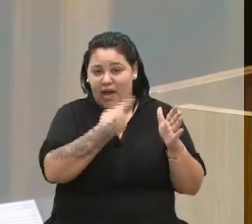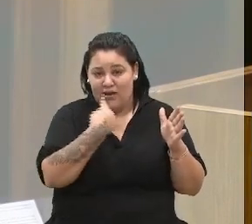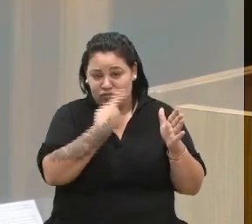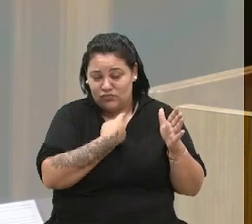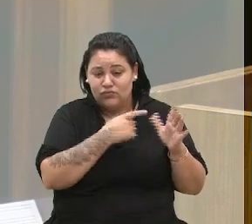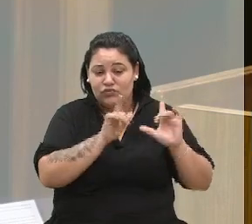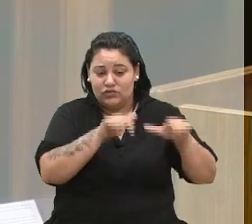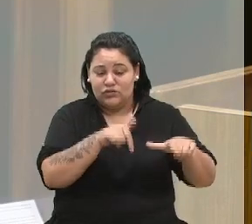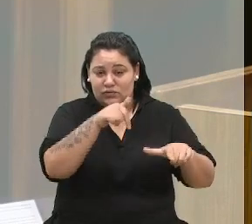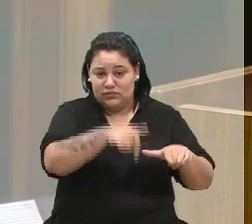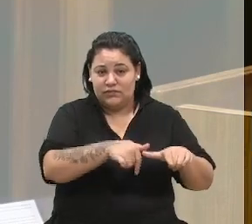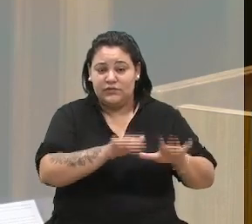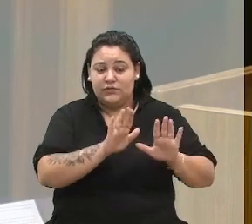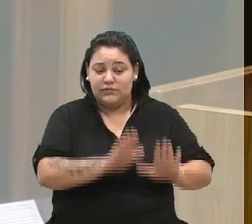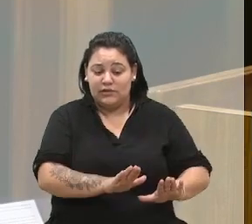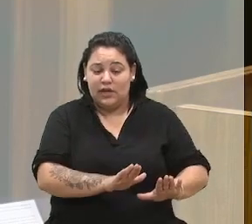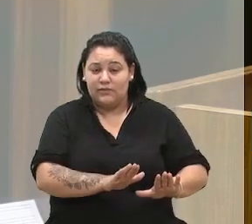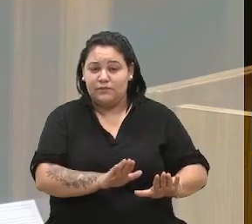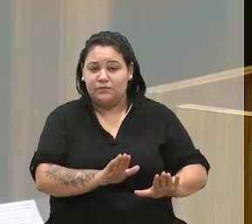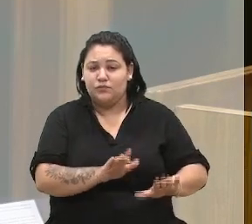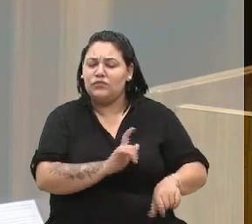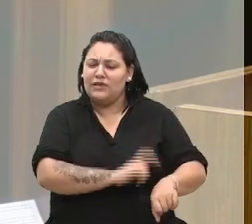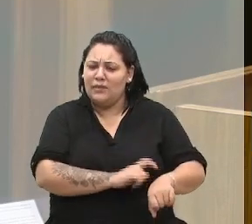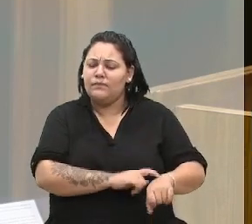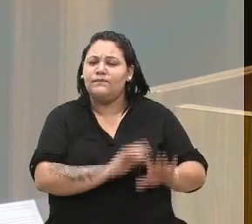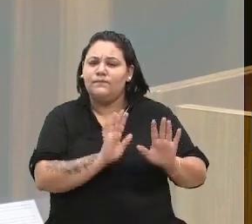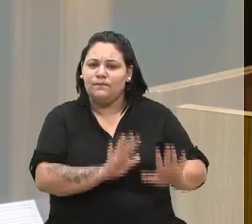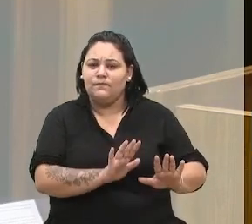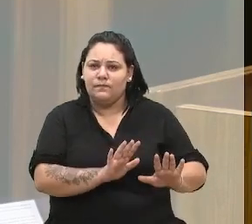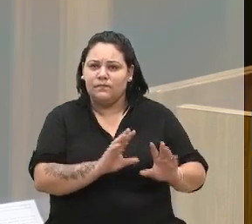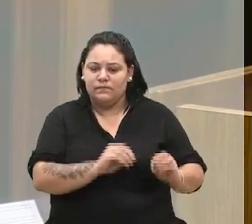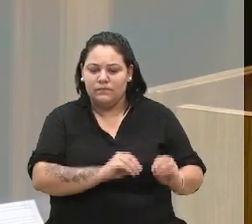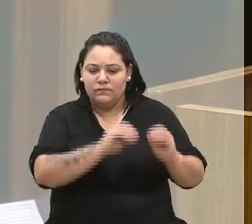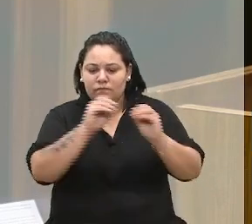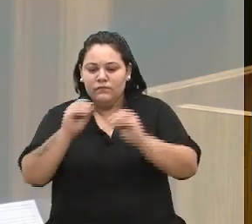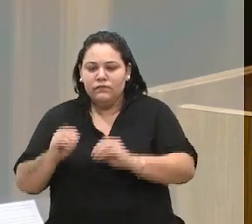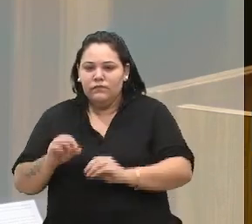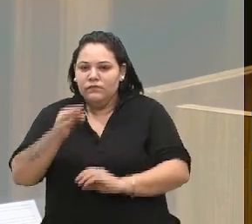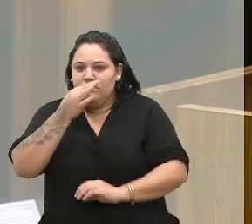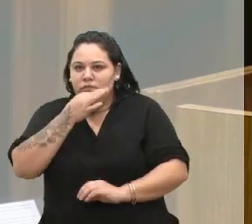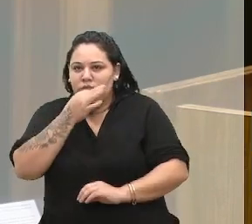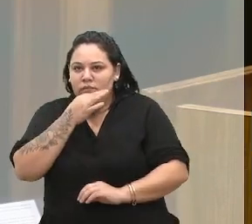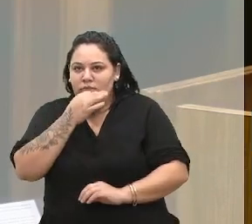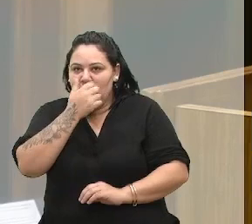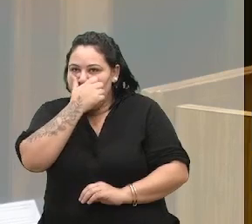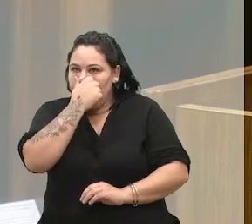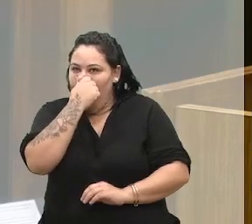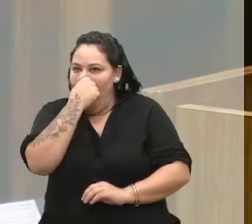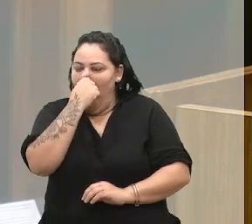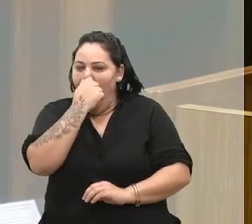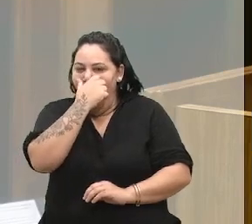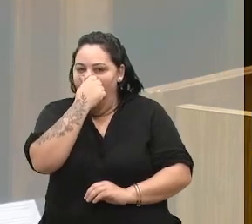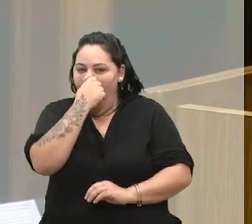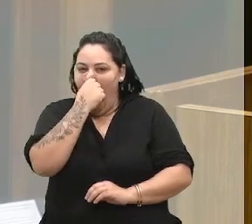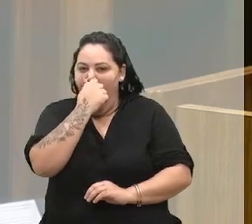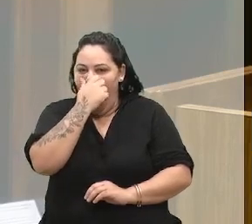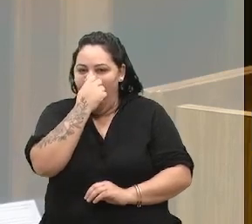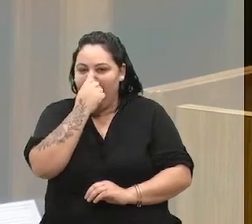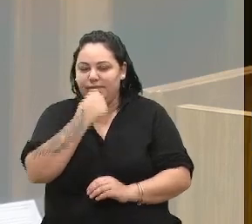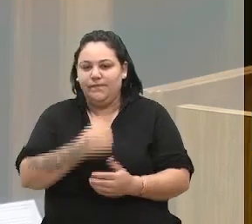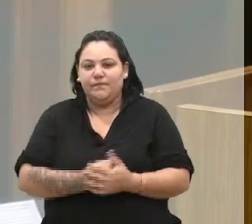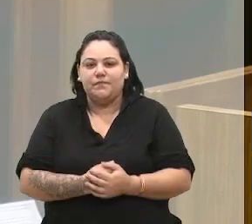Caravaggio, onde ficaram ali por algum tempo, e depois vieram. Aqueles que tinham conhecimento